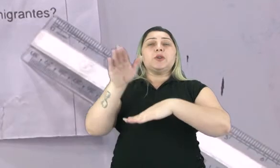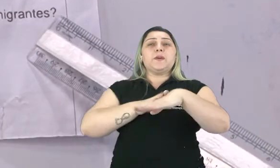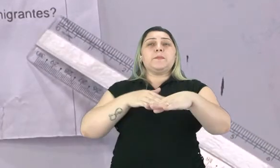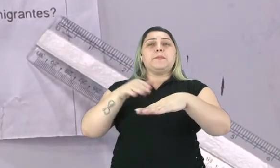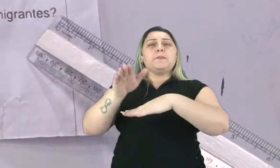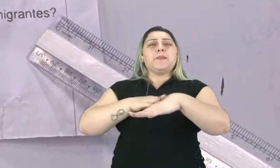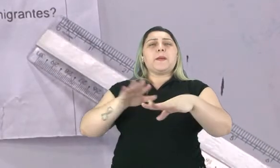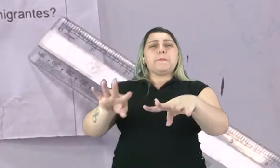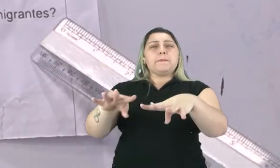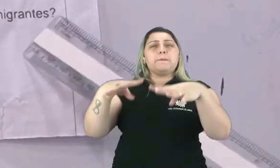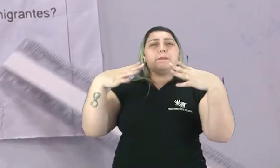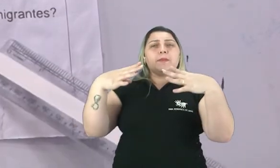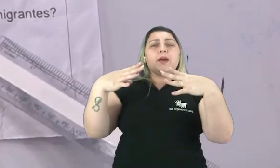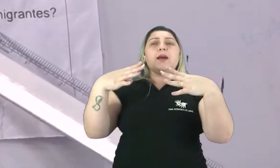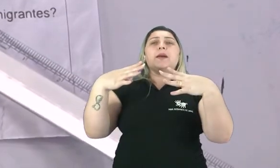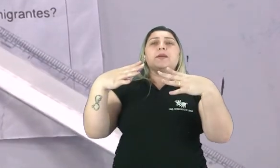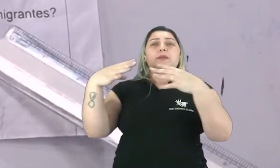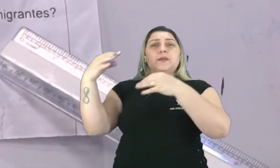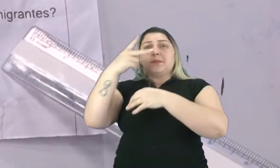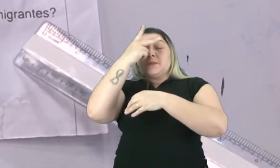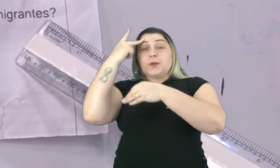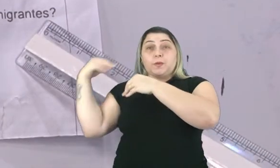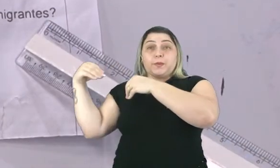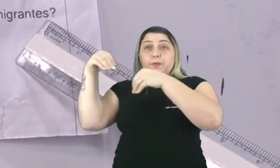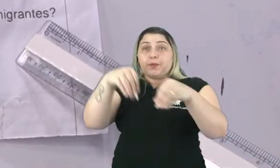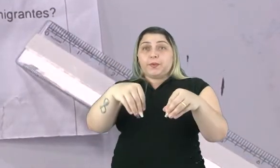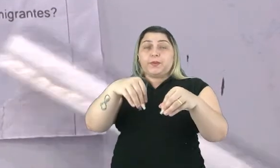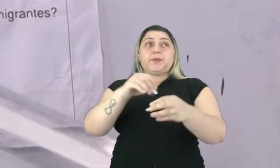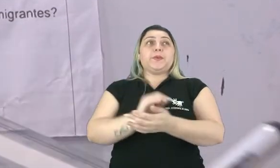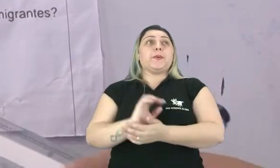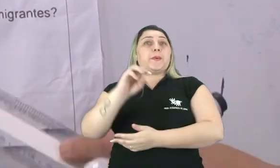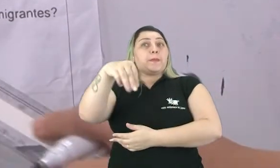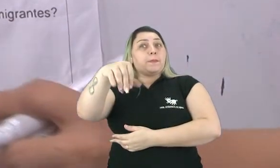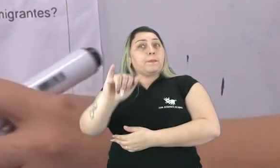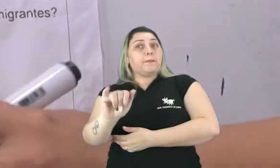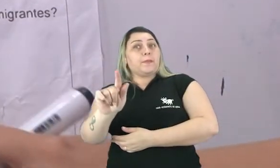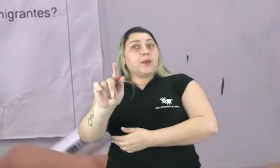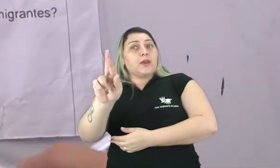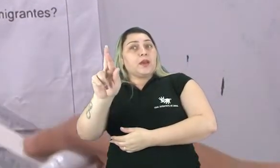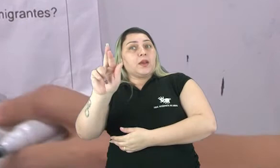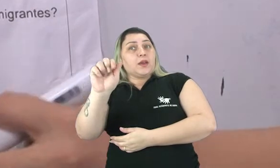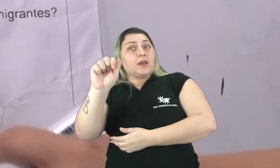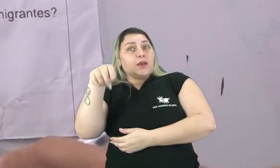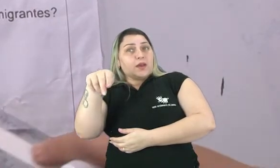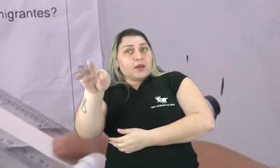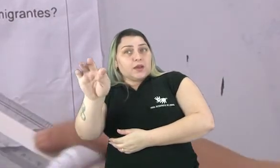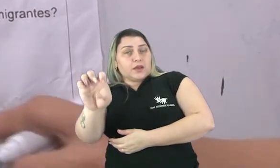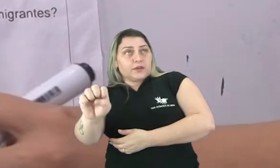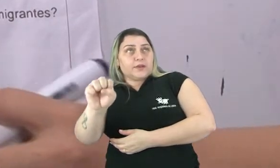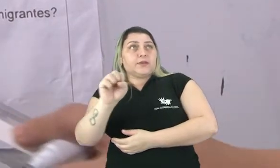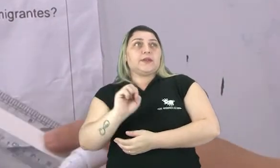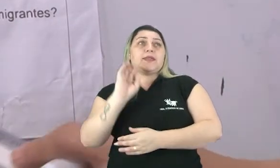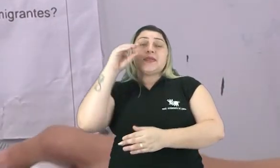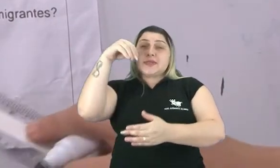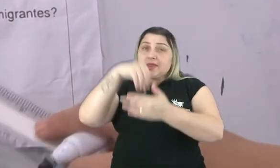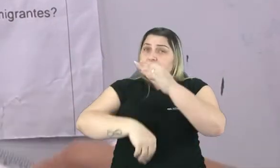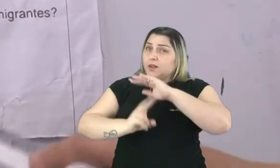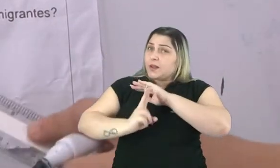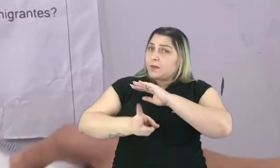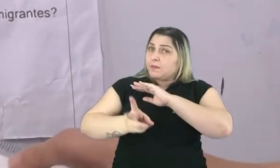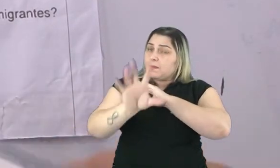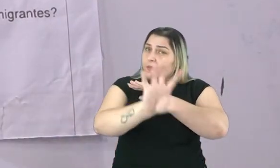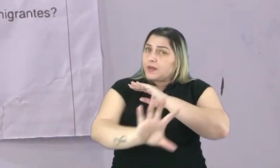mais migrantes? Ó, o termo que eu estou usando aqui, ó, migrantes, porque acontece tudo aqui dentro, ó. Migrantes,